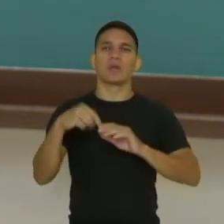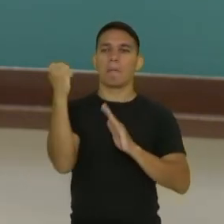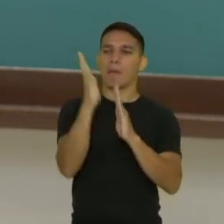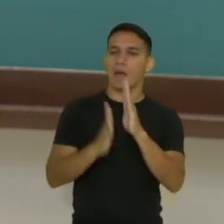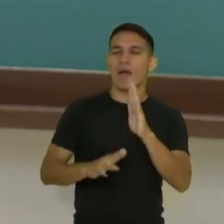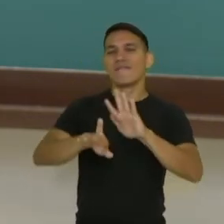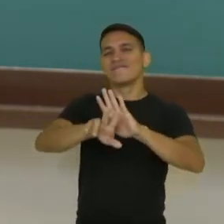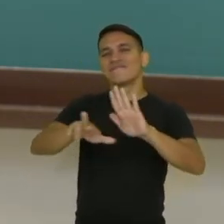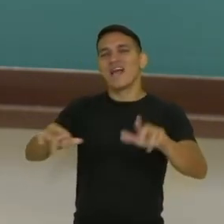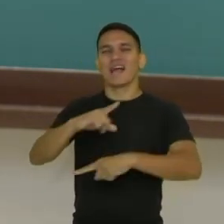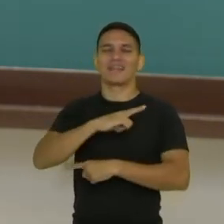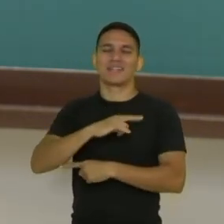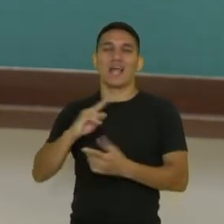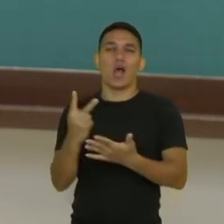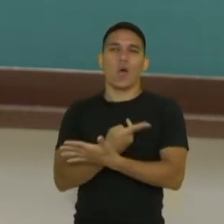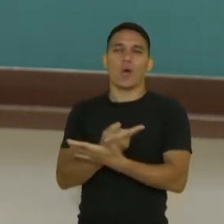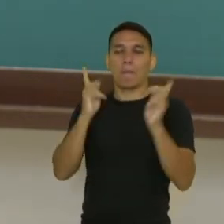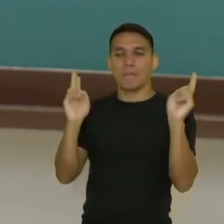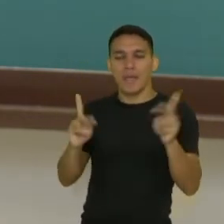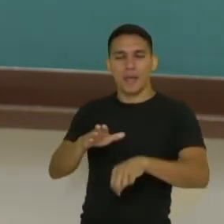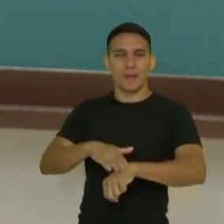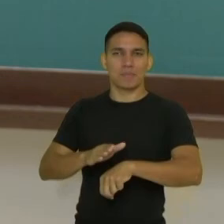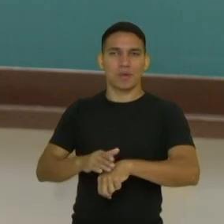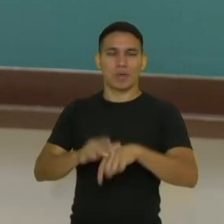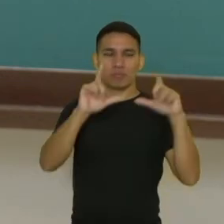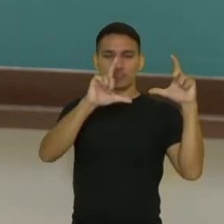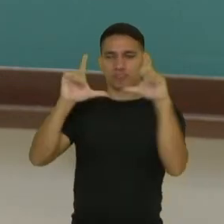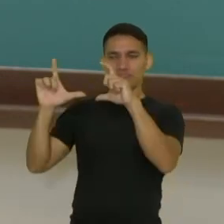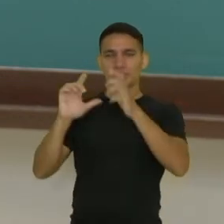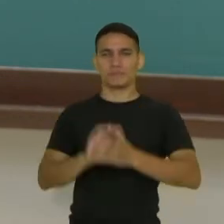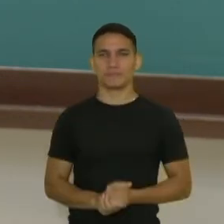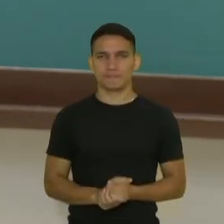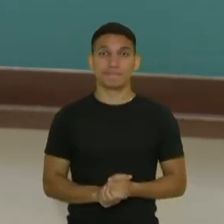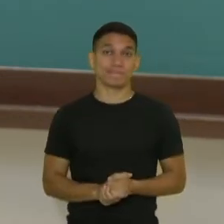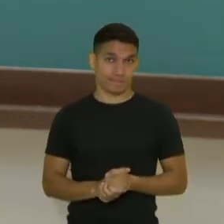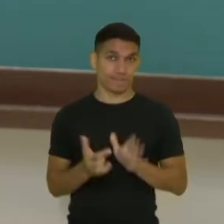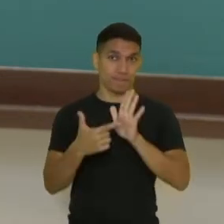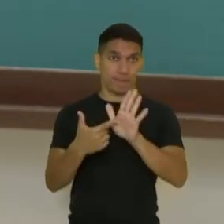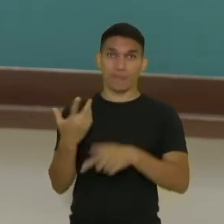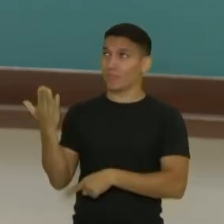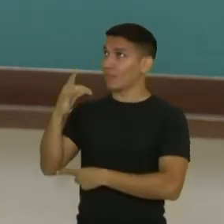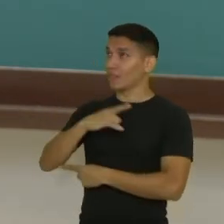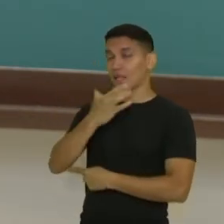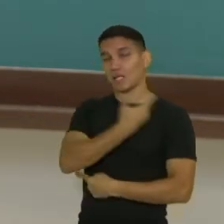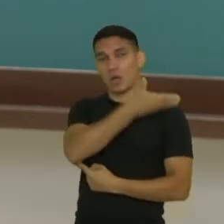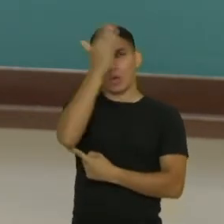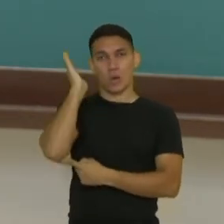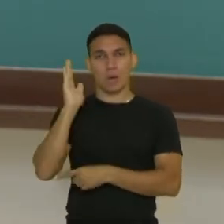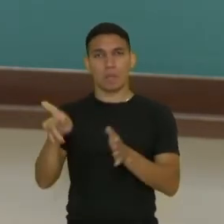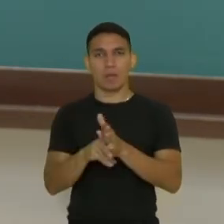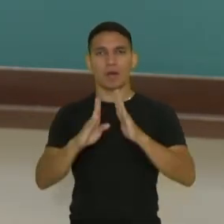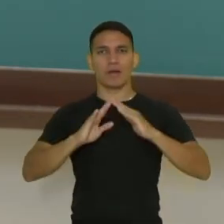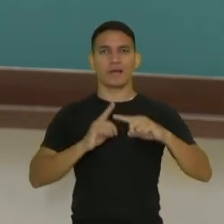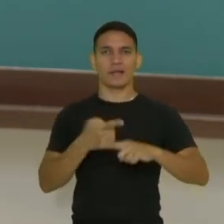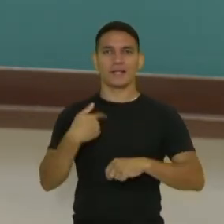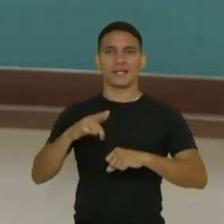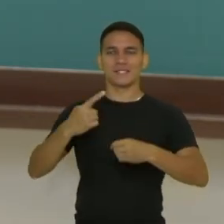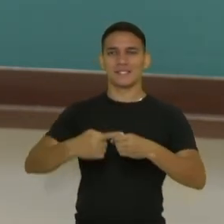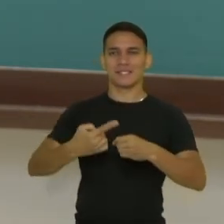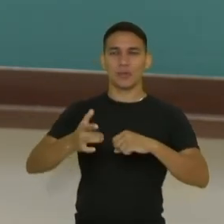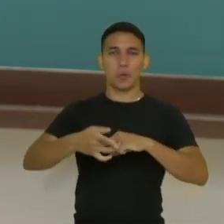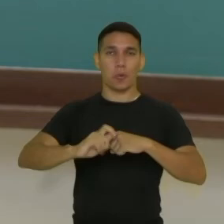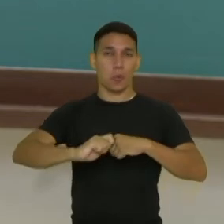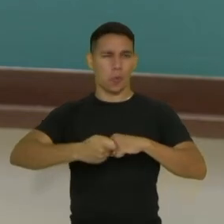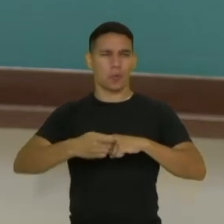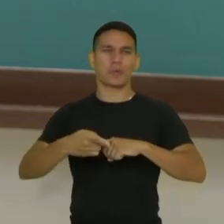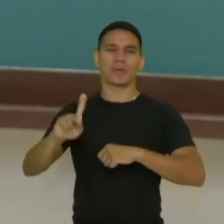cenas acontecendo ao mesmo tempo numa tela. Ele faz isso. E nós temos aqui a Ascensão Nossa Senhora, na Igreja de São Francisco no Ouro Preto, que na época era Vila